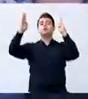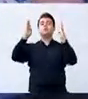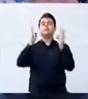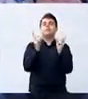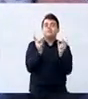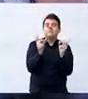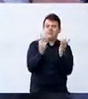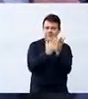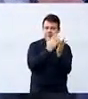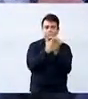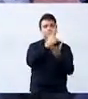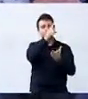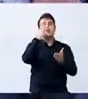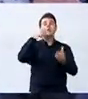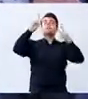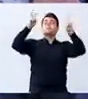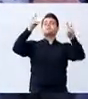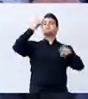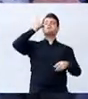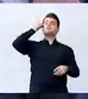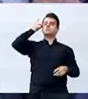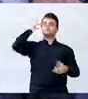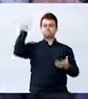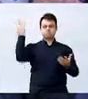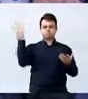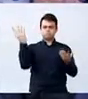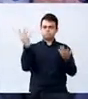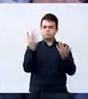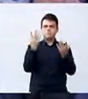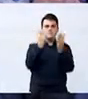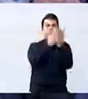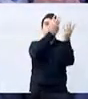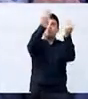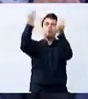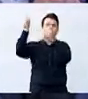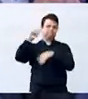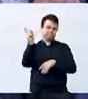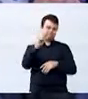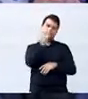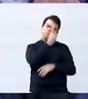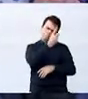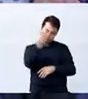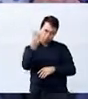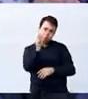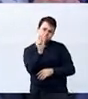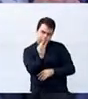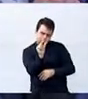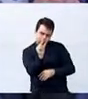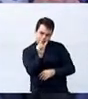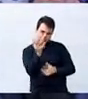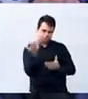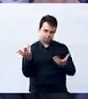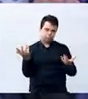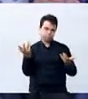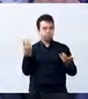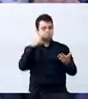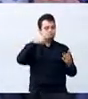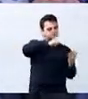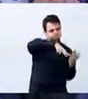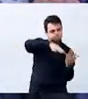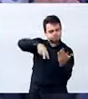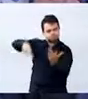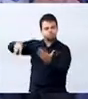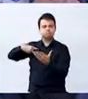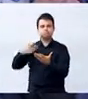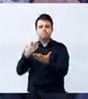Down. Pouquíssimos que nós temos. Então, isso é uma outra... São fatos que vão deixando a gente